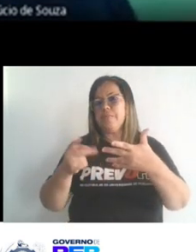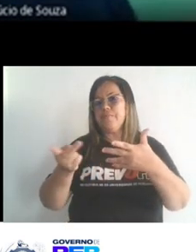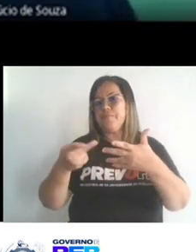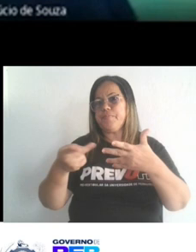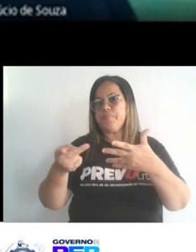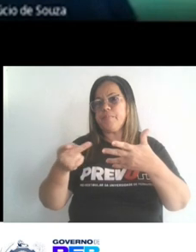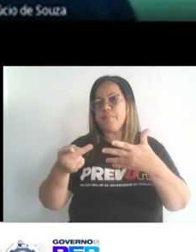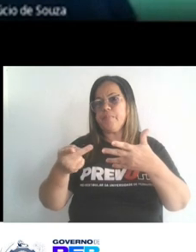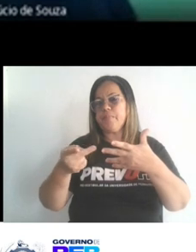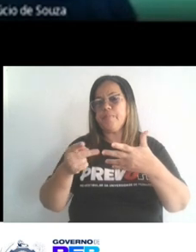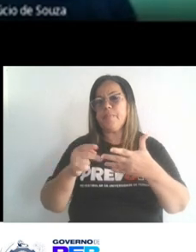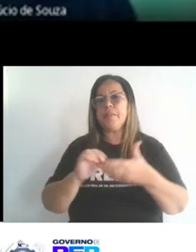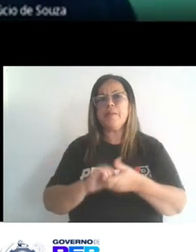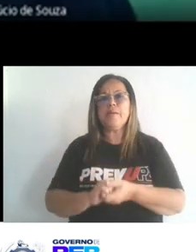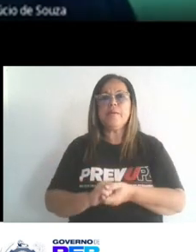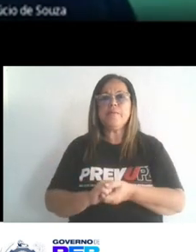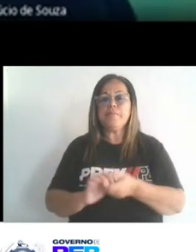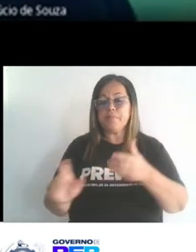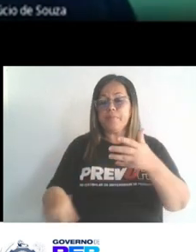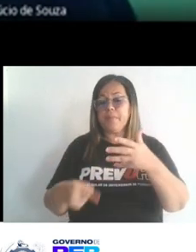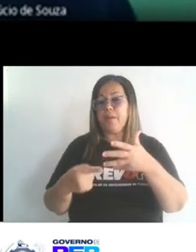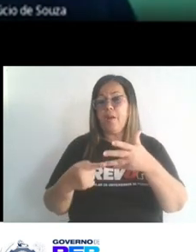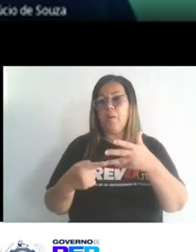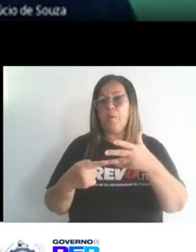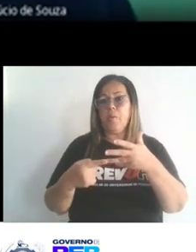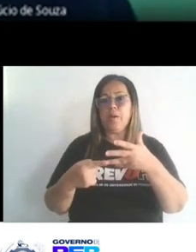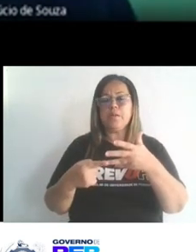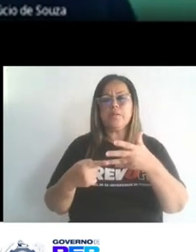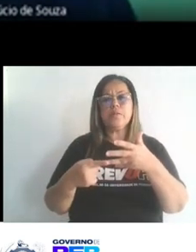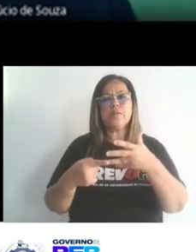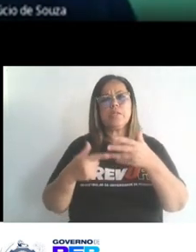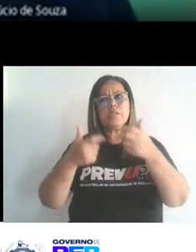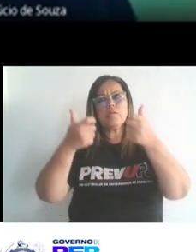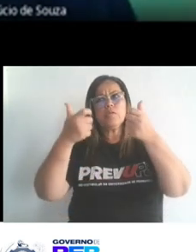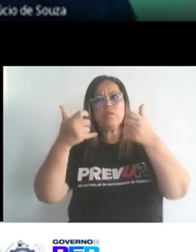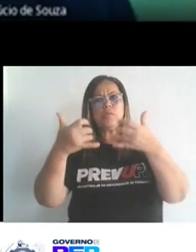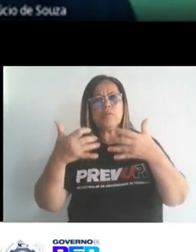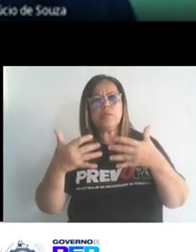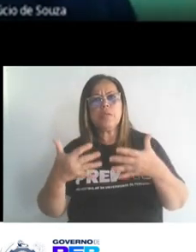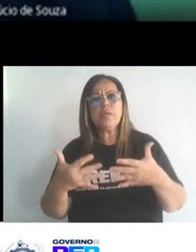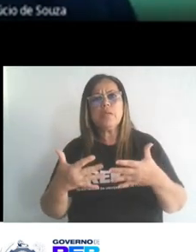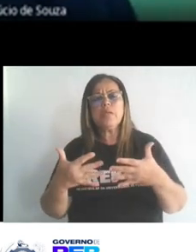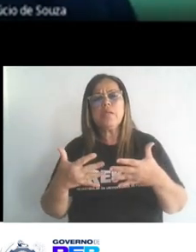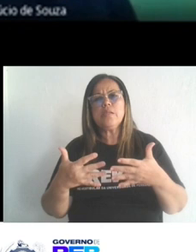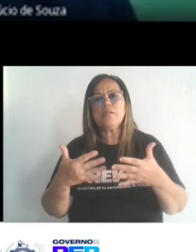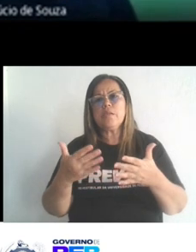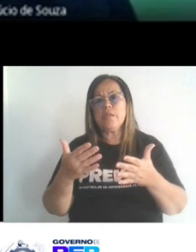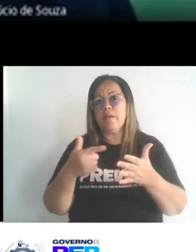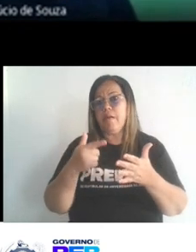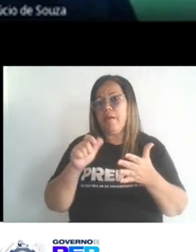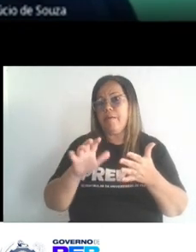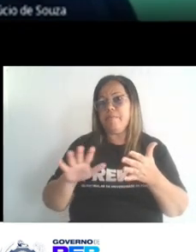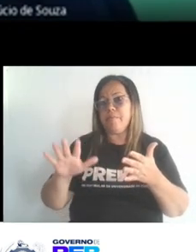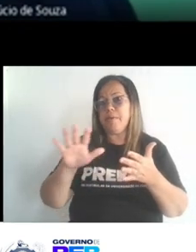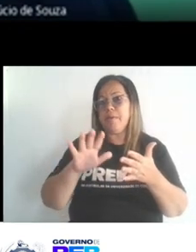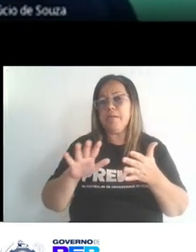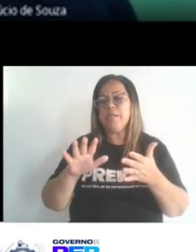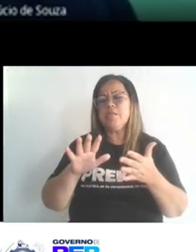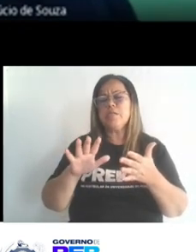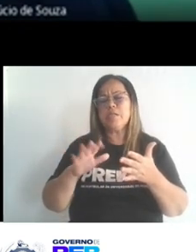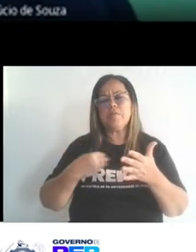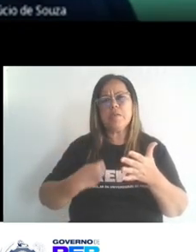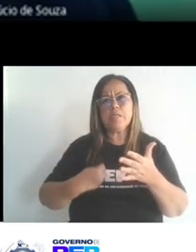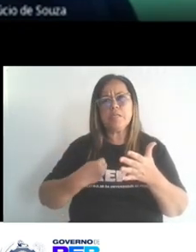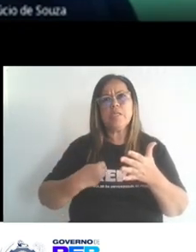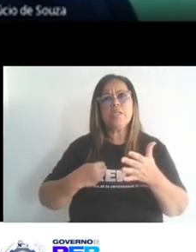o 4 traz dizendo que o documento de Cortes indica a existência de uma sociedade